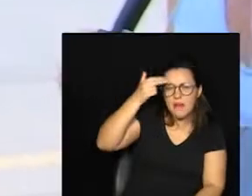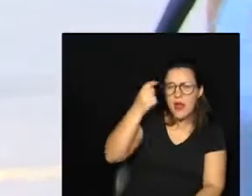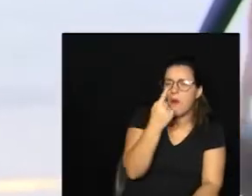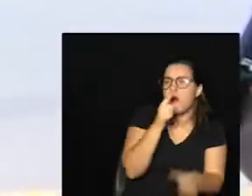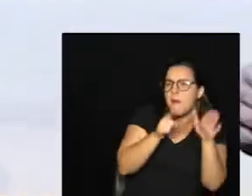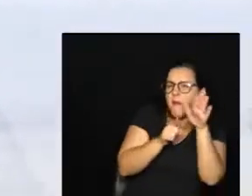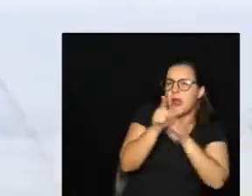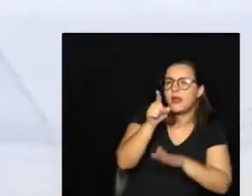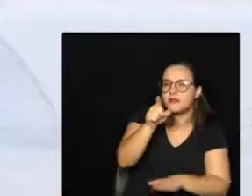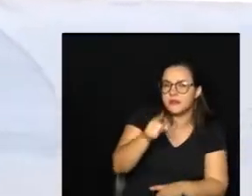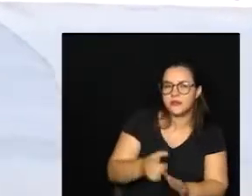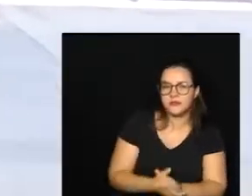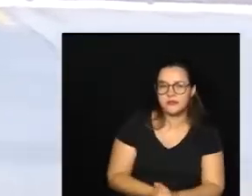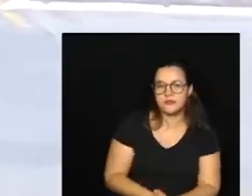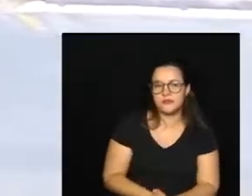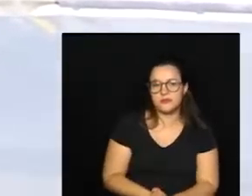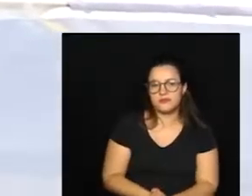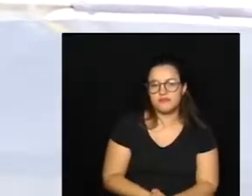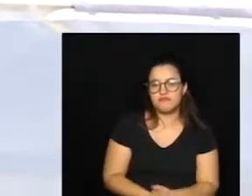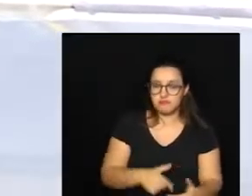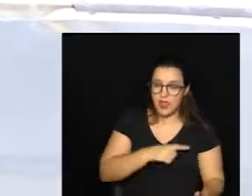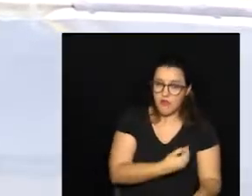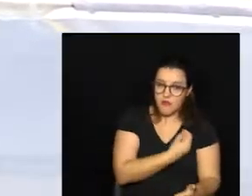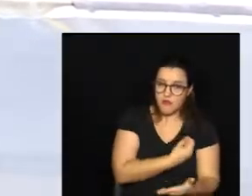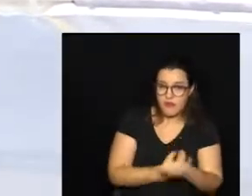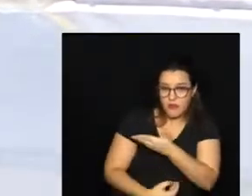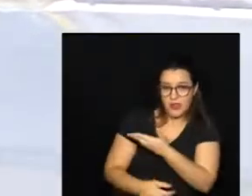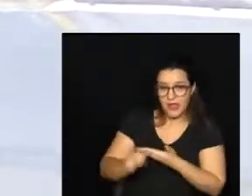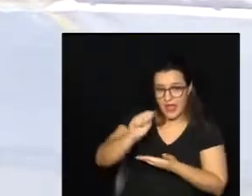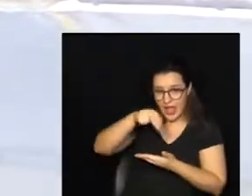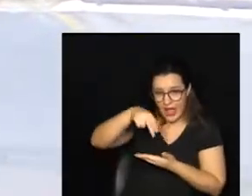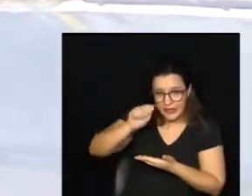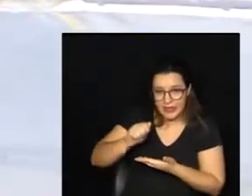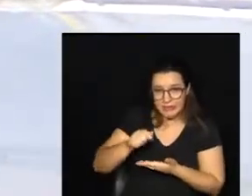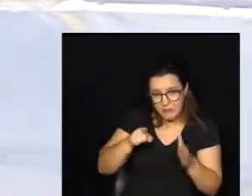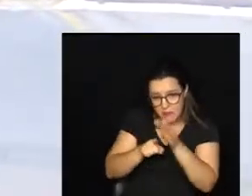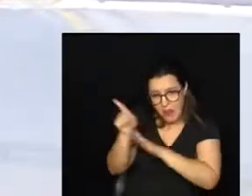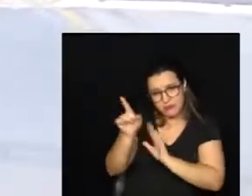você. Gabriel, a Ana está aqui ouvindo a sua pergunta.